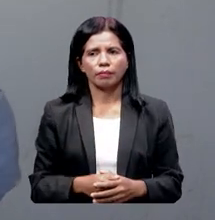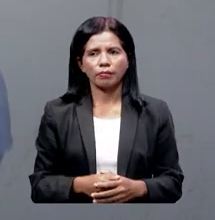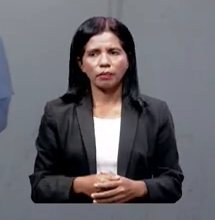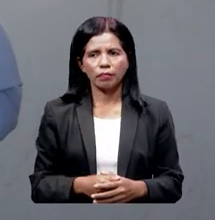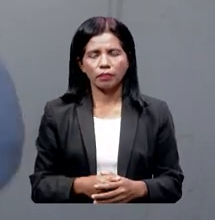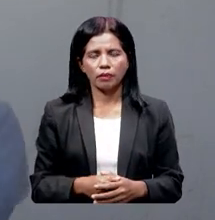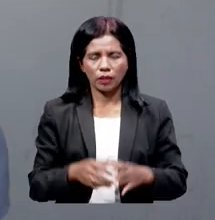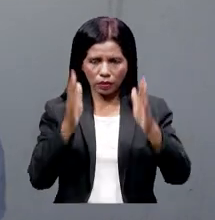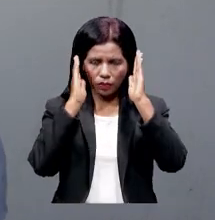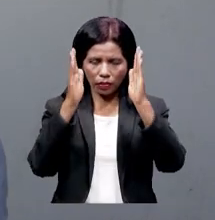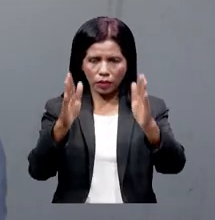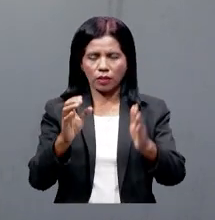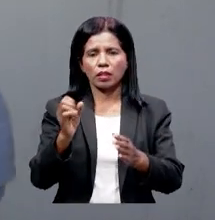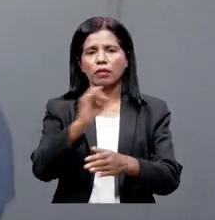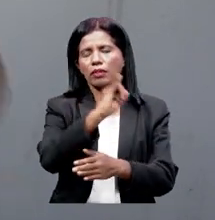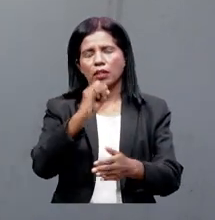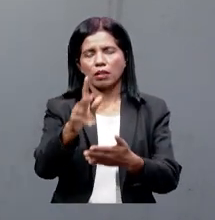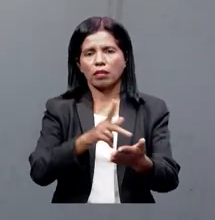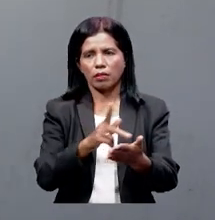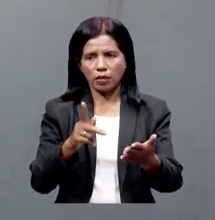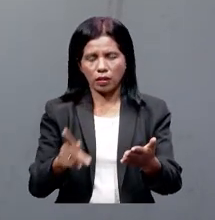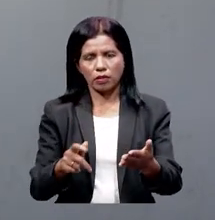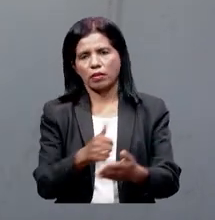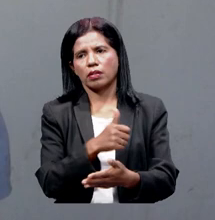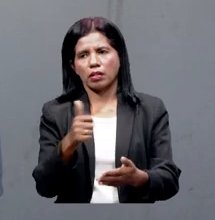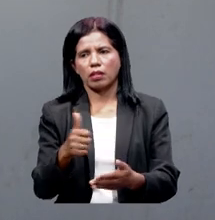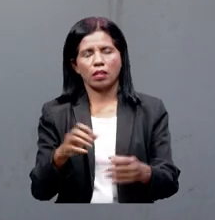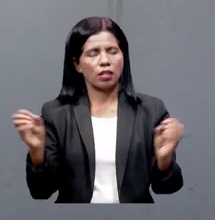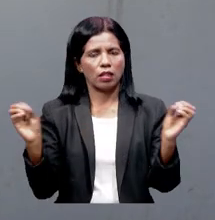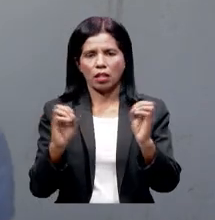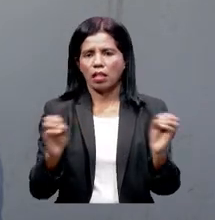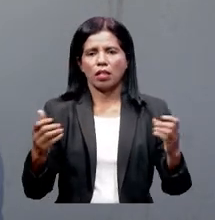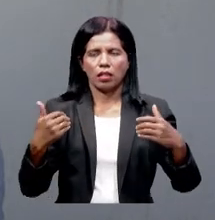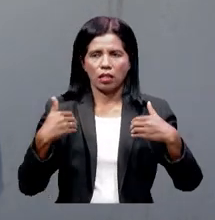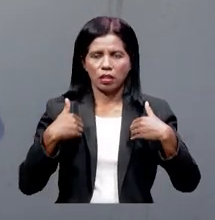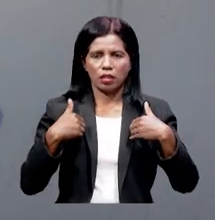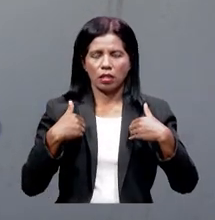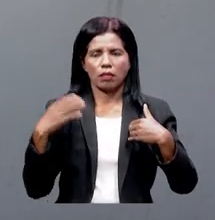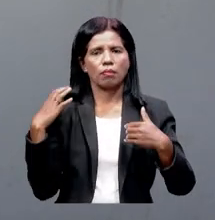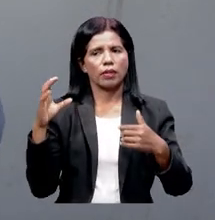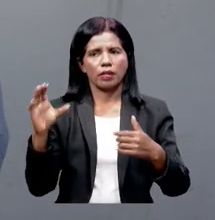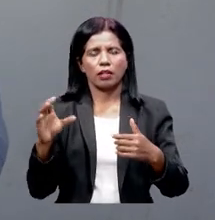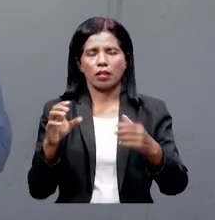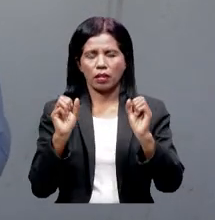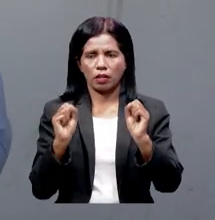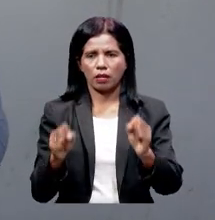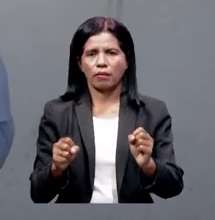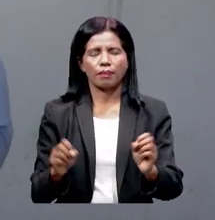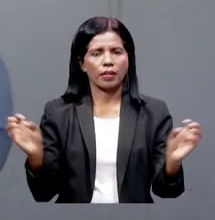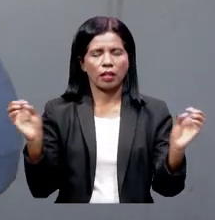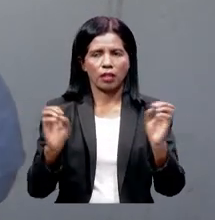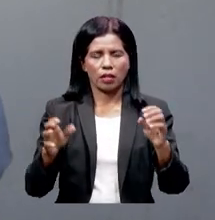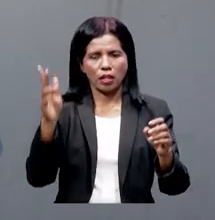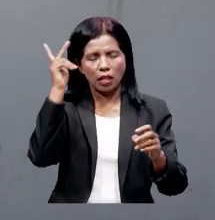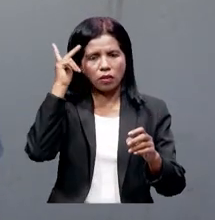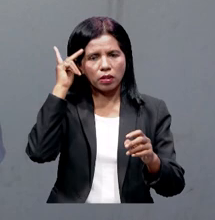toma conta ba investigação criminal é balu, ladung ia competência, ou laia be